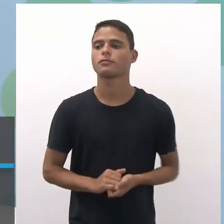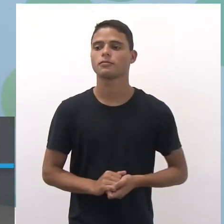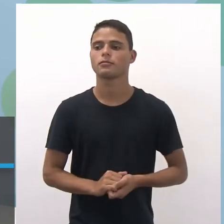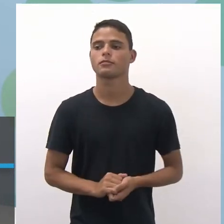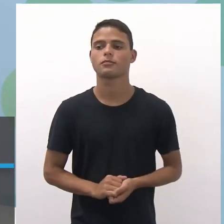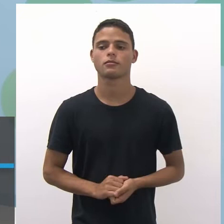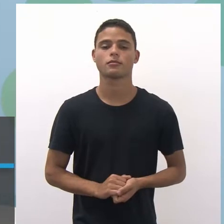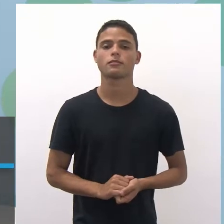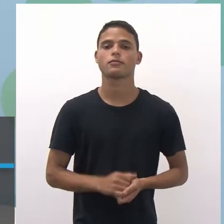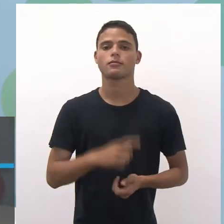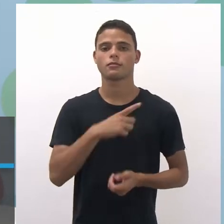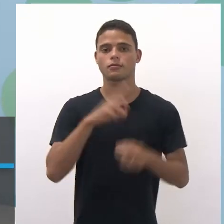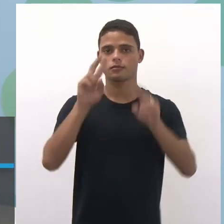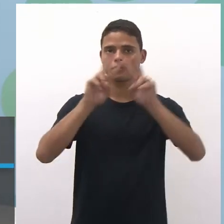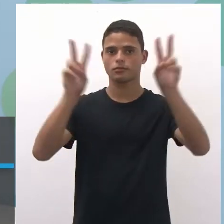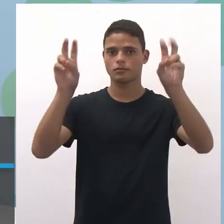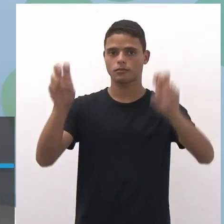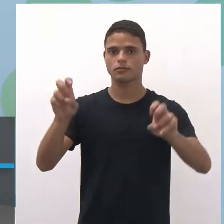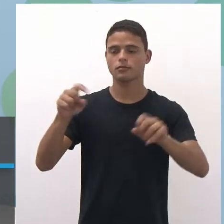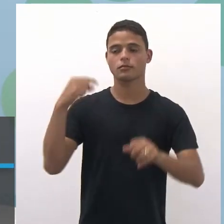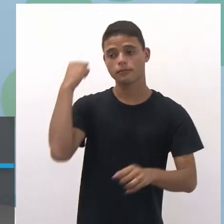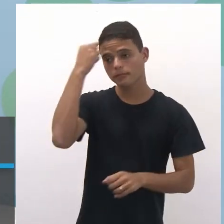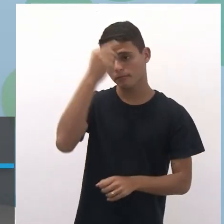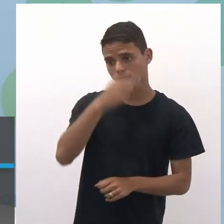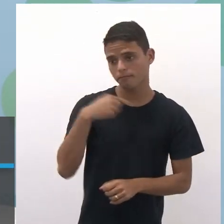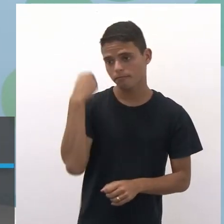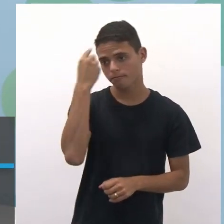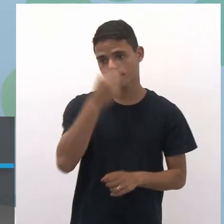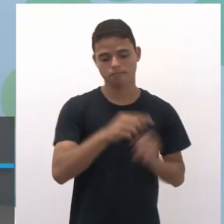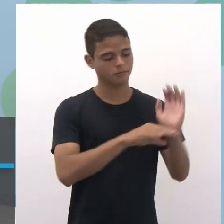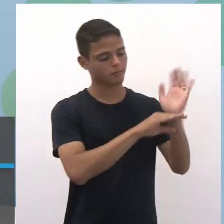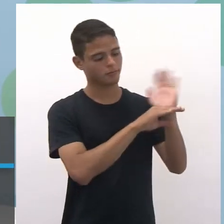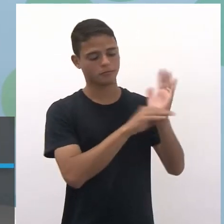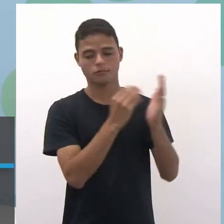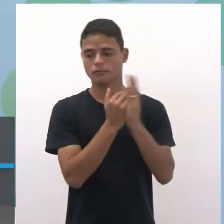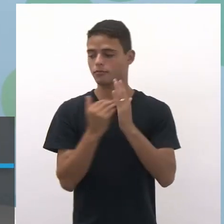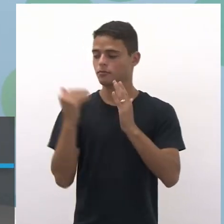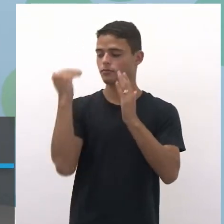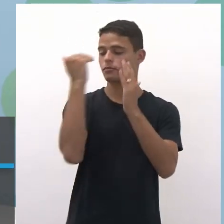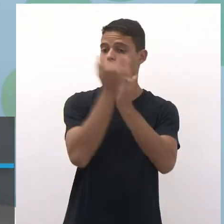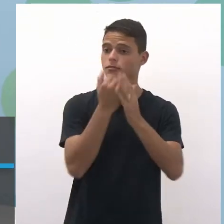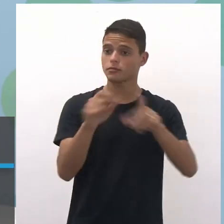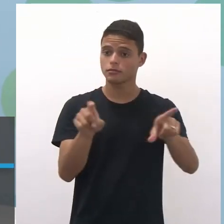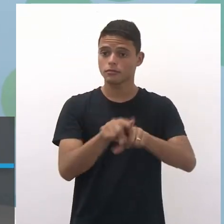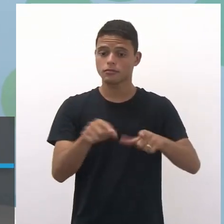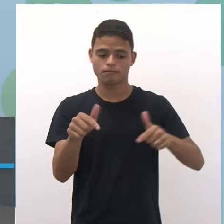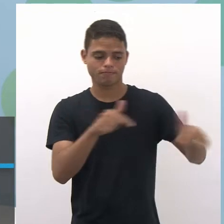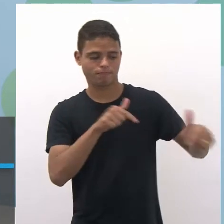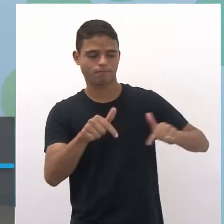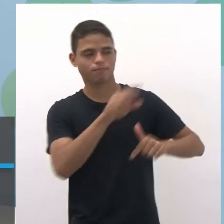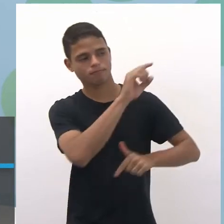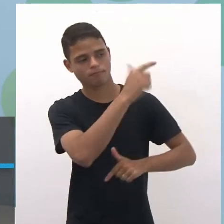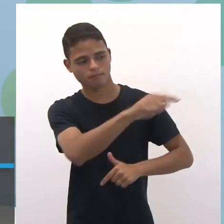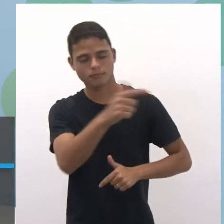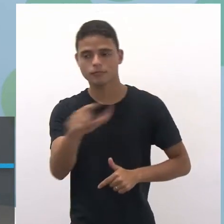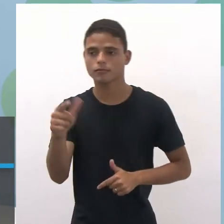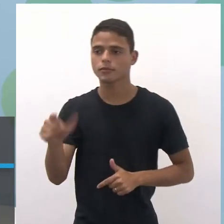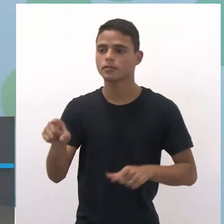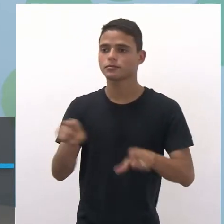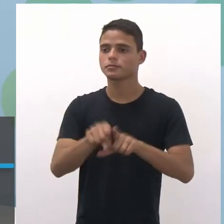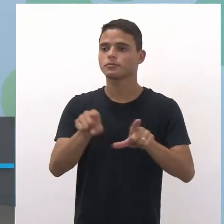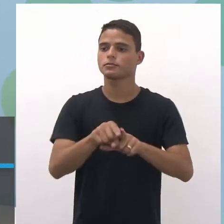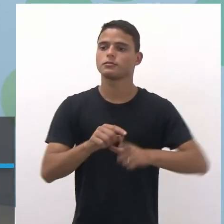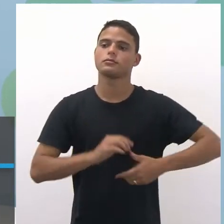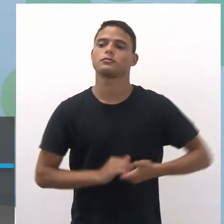embora o tempo de vídeo seja maior, mas trabalhar com outros componentes de forma interdisciplinar neste